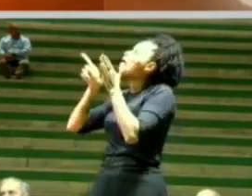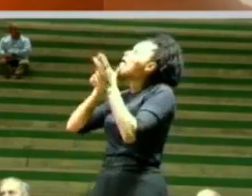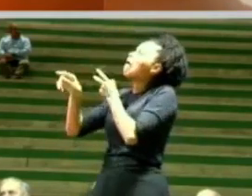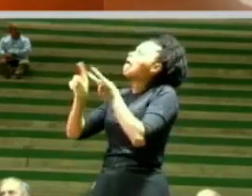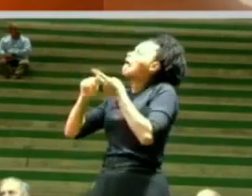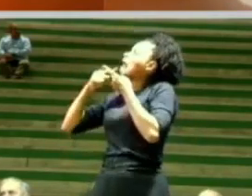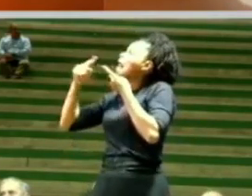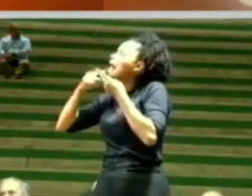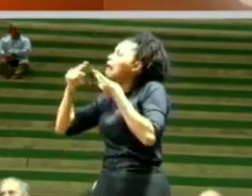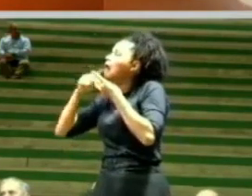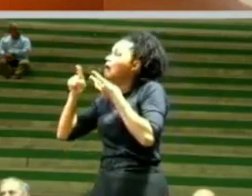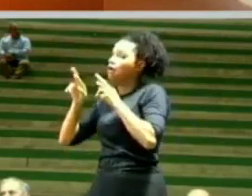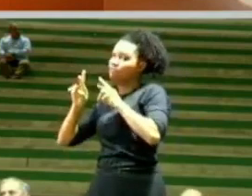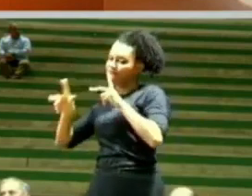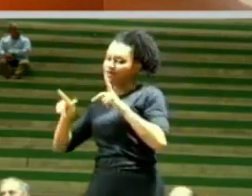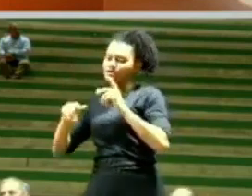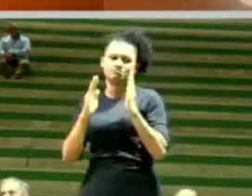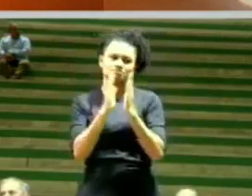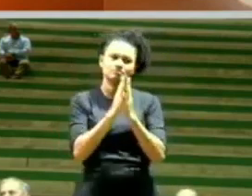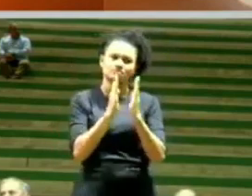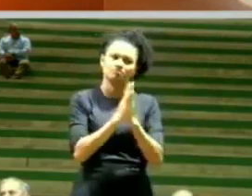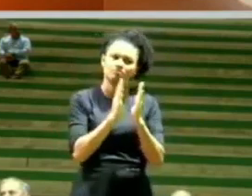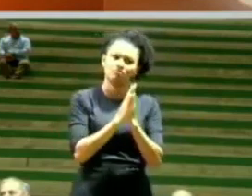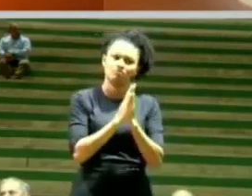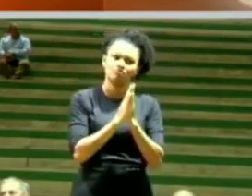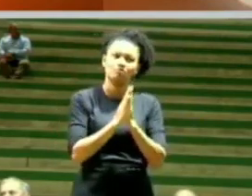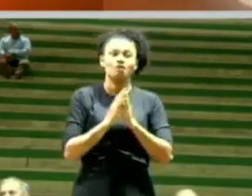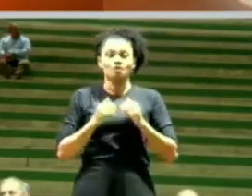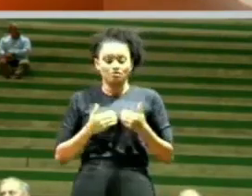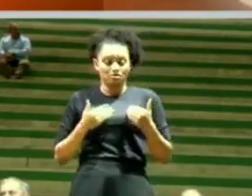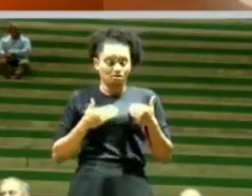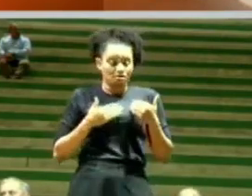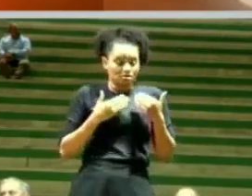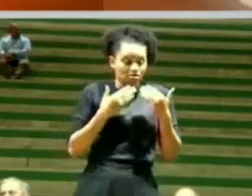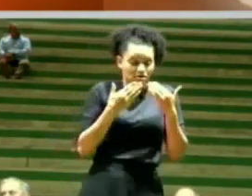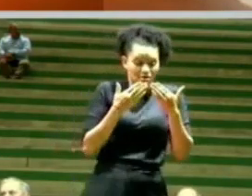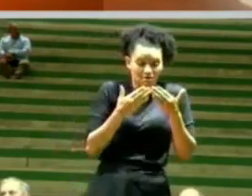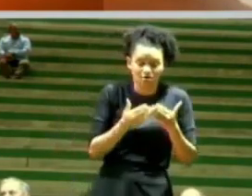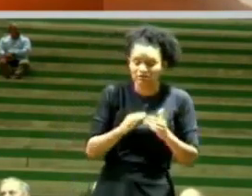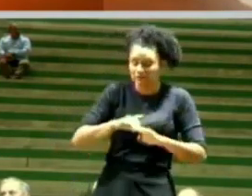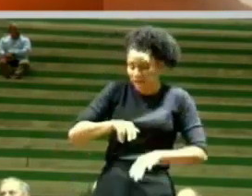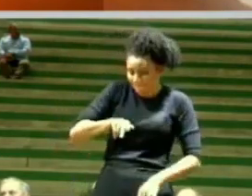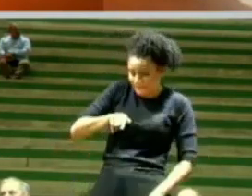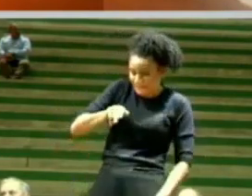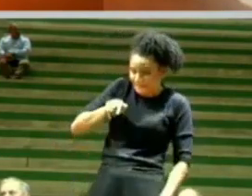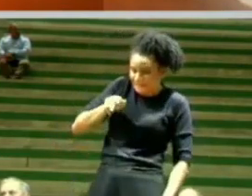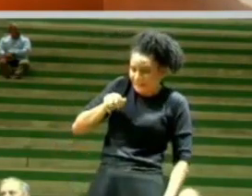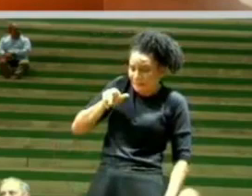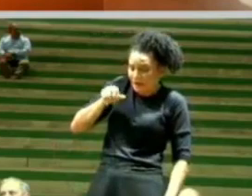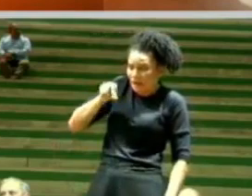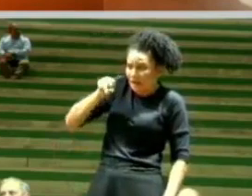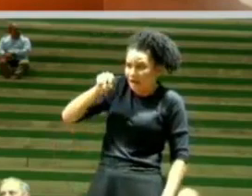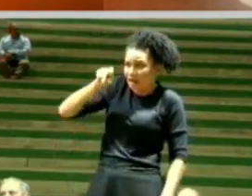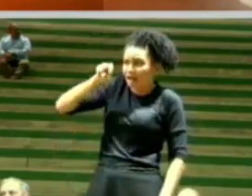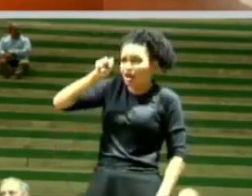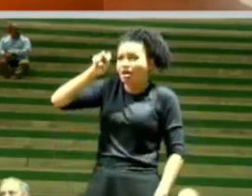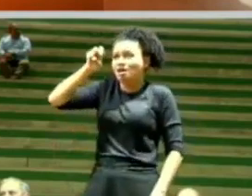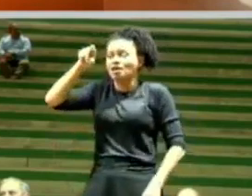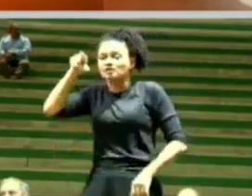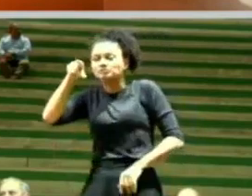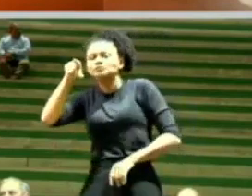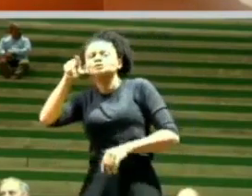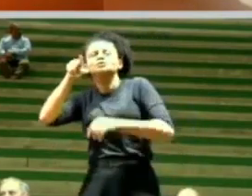outra coisa é orar. Quando ele chega na parte mais alta da torre de vigia,